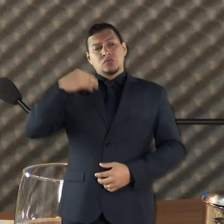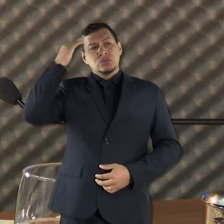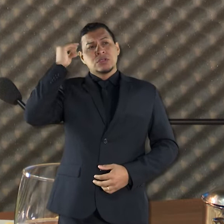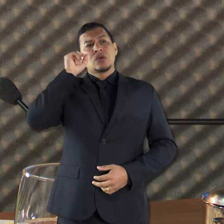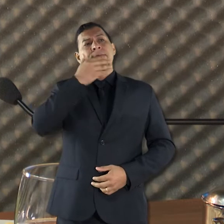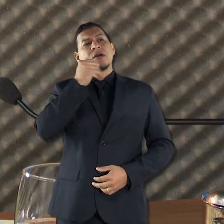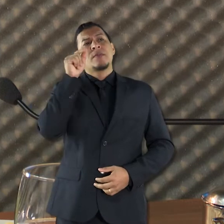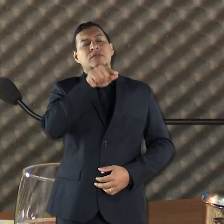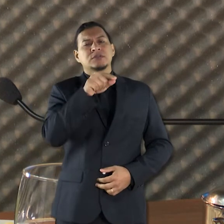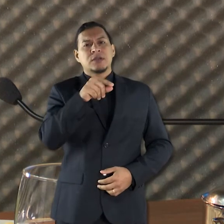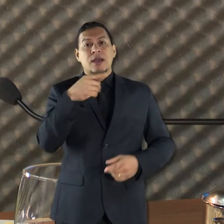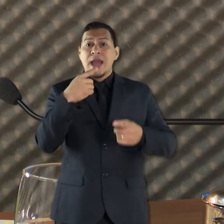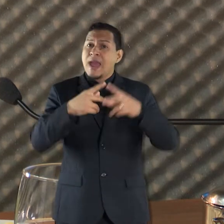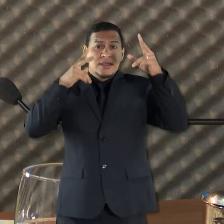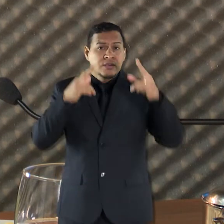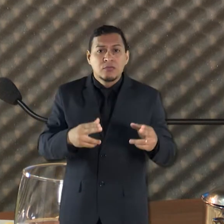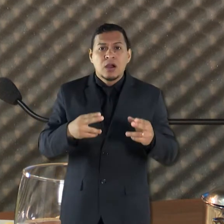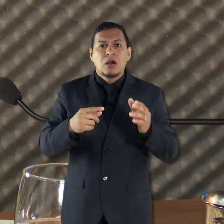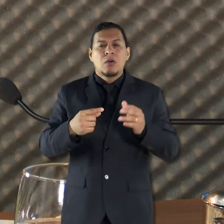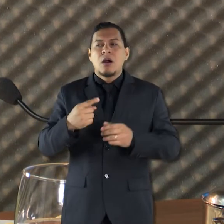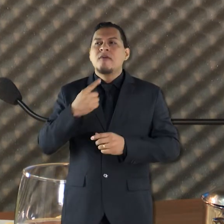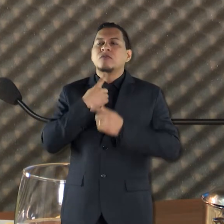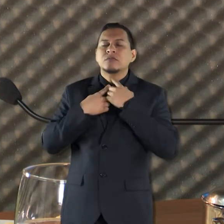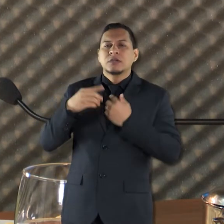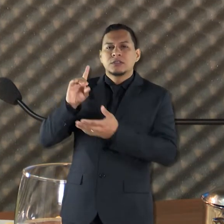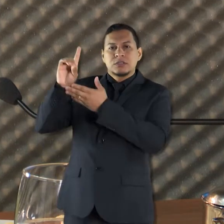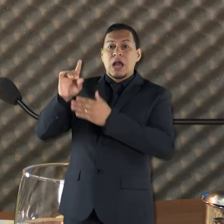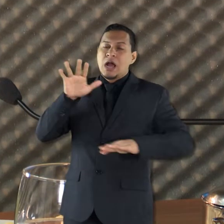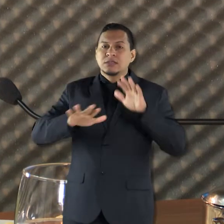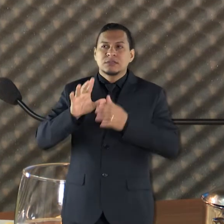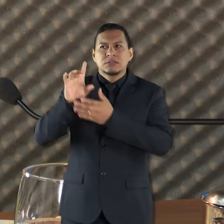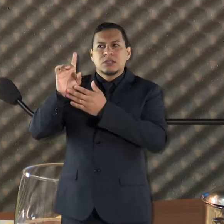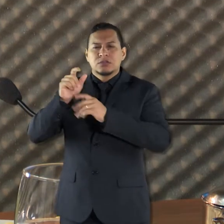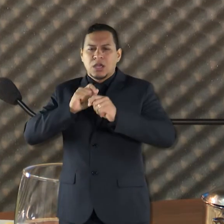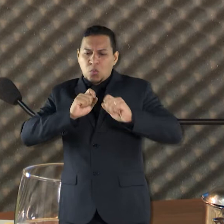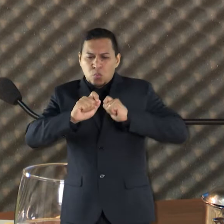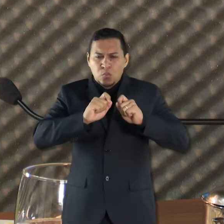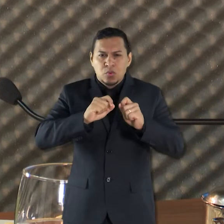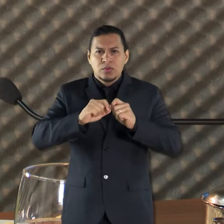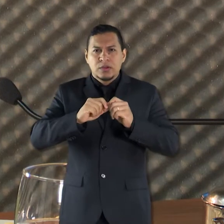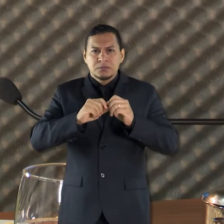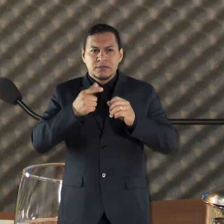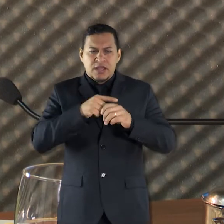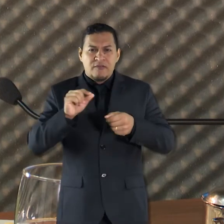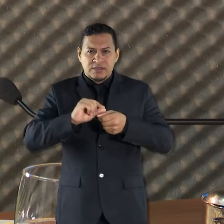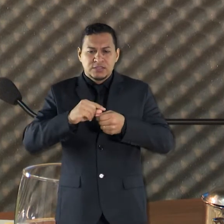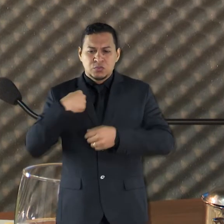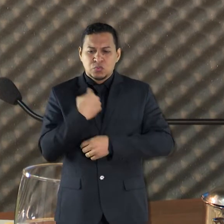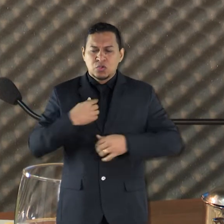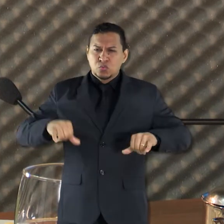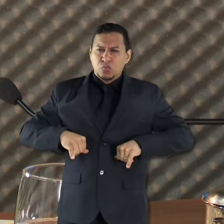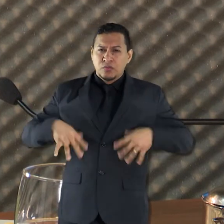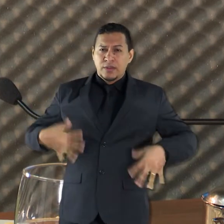jardineiro, eu sei o que é melhor para você. A mesma coisa é Deus. A mesma coisa é Deus. Deus às vezes está nos podando, porque ele tem algum projeto, ele sabe o que é melhor pra